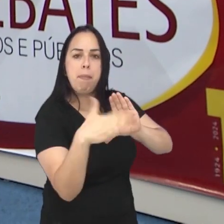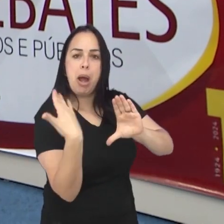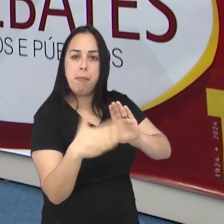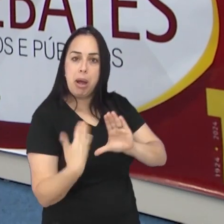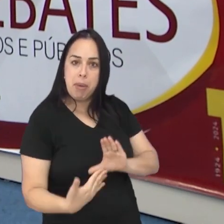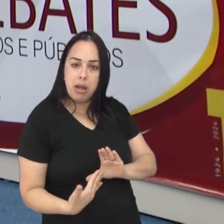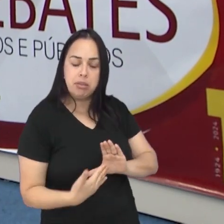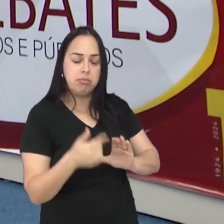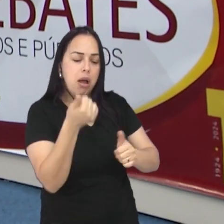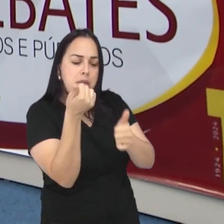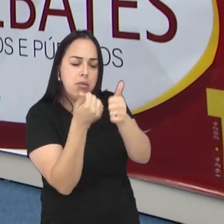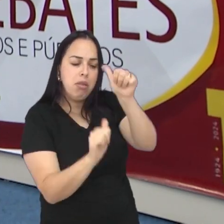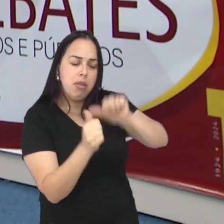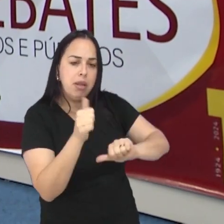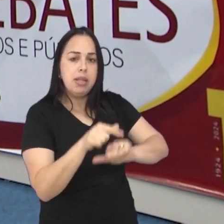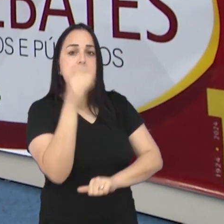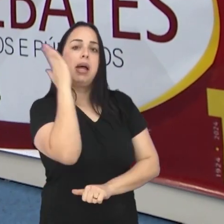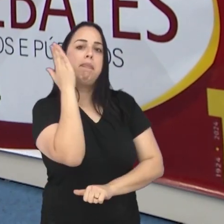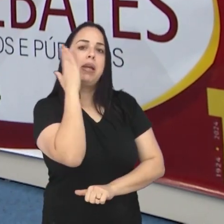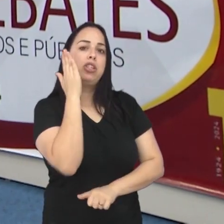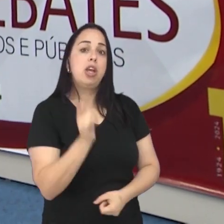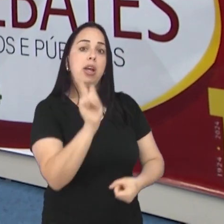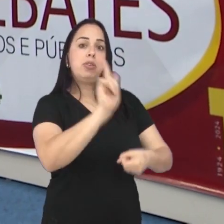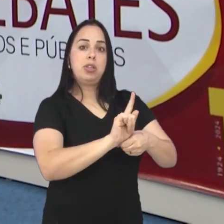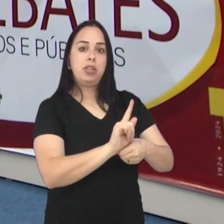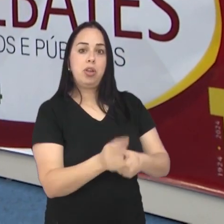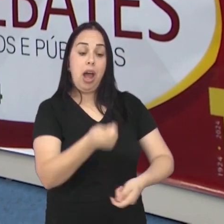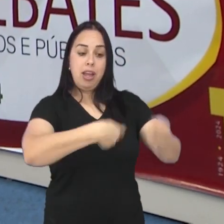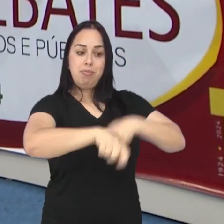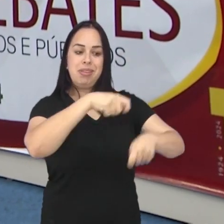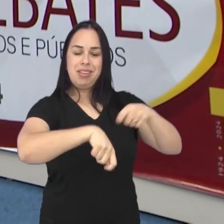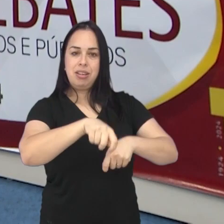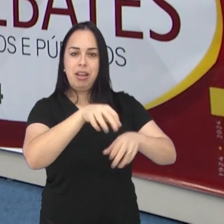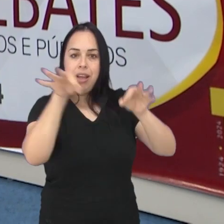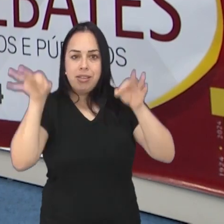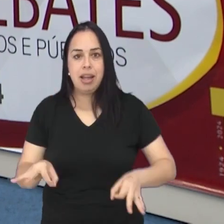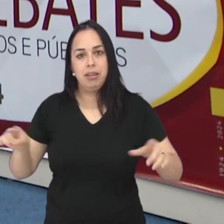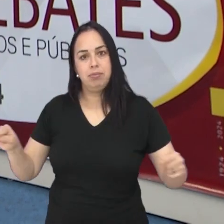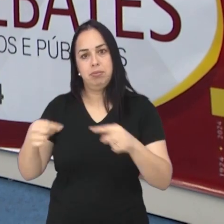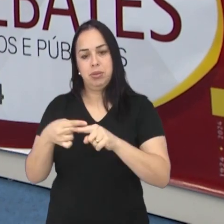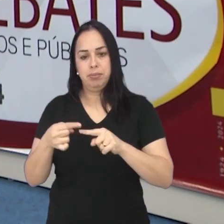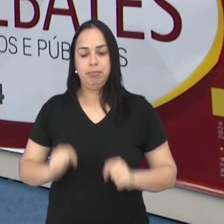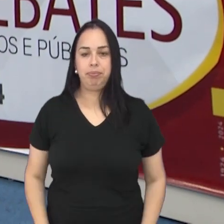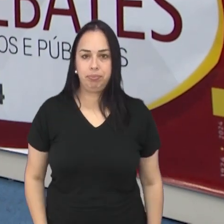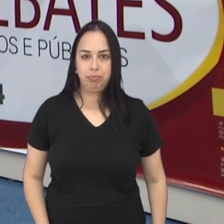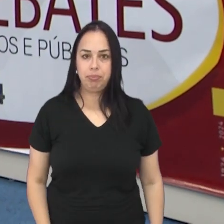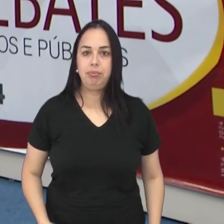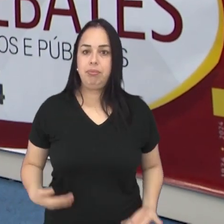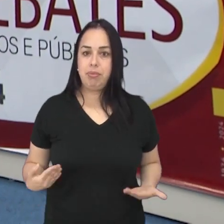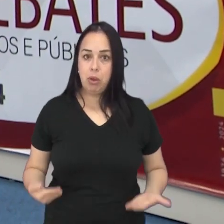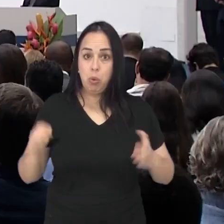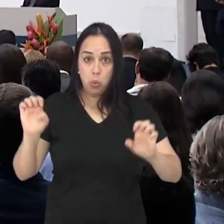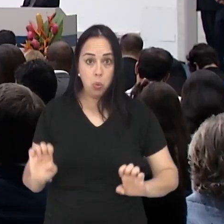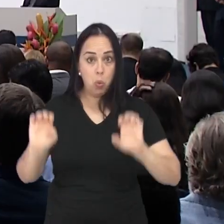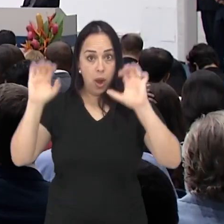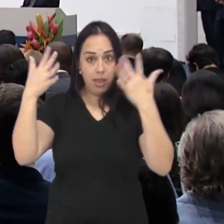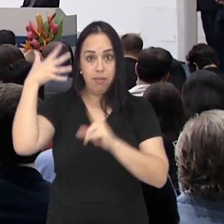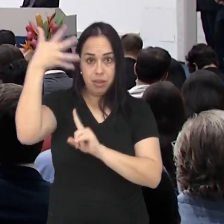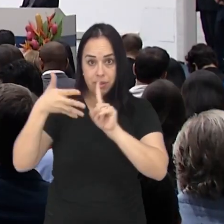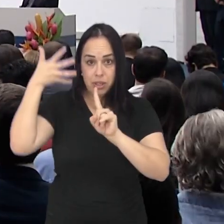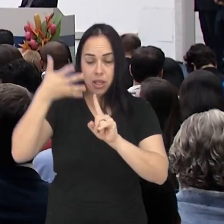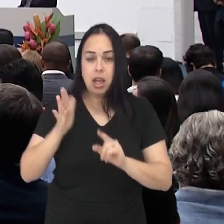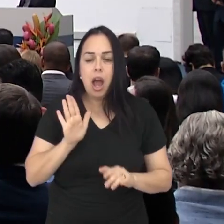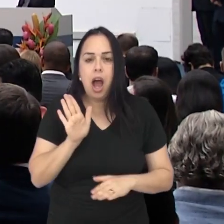atos que chegam ao nosso conhecimento para analisar se o gestor está atuando de forma adequada com a nova legislação. O ciclo